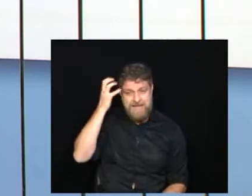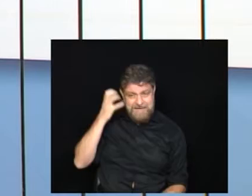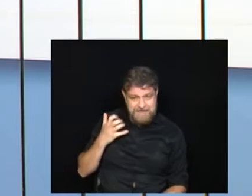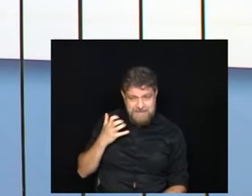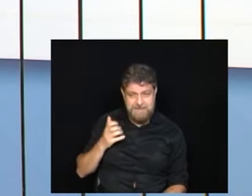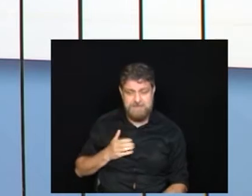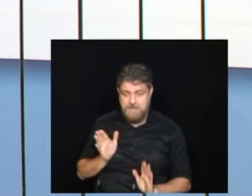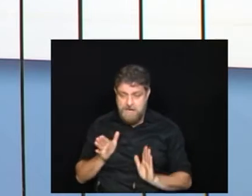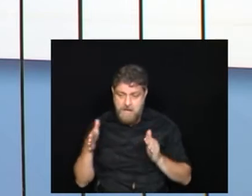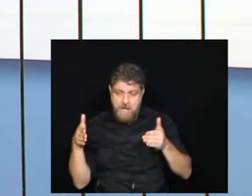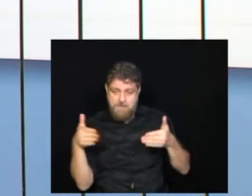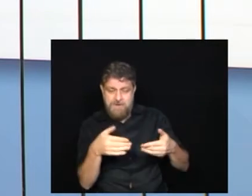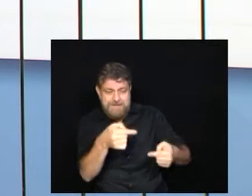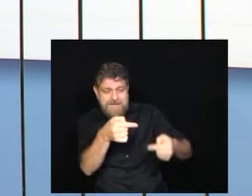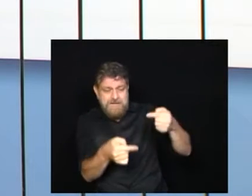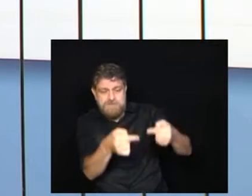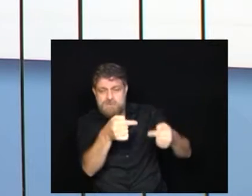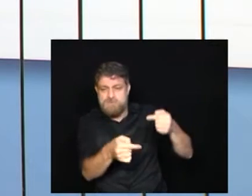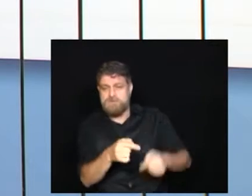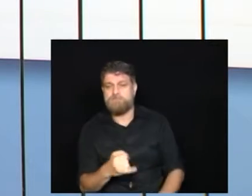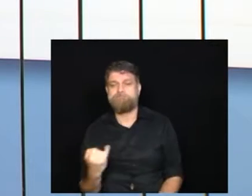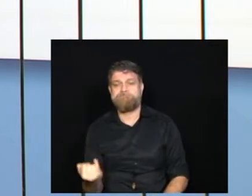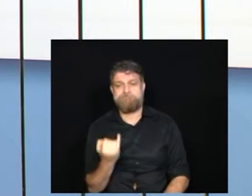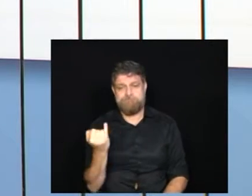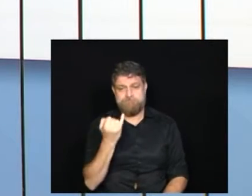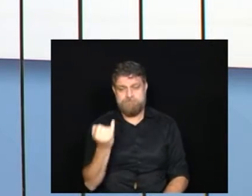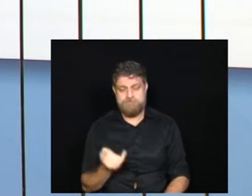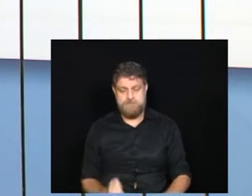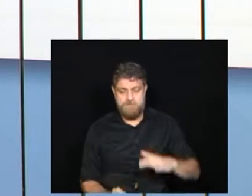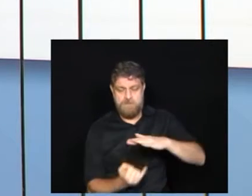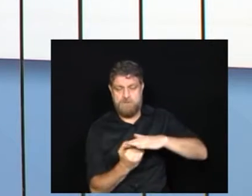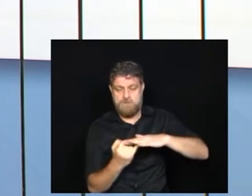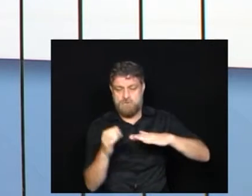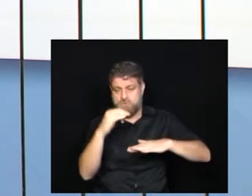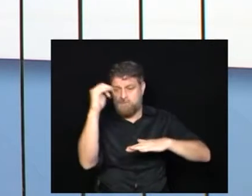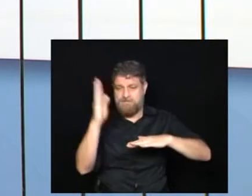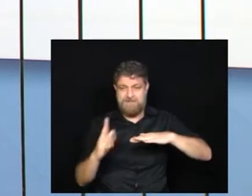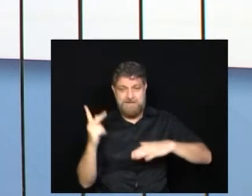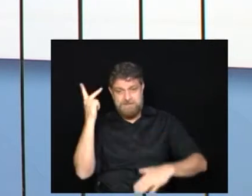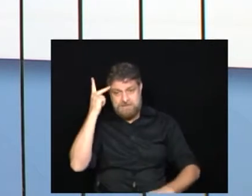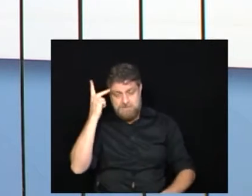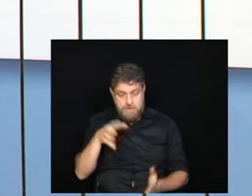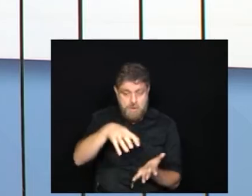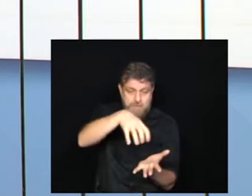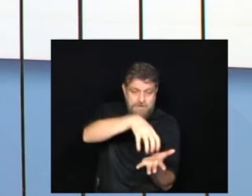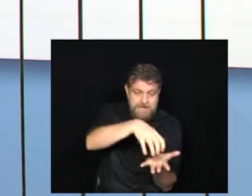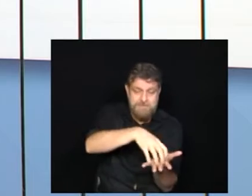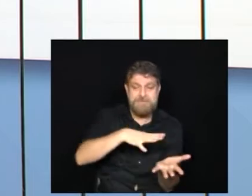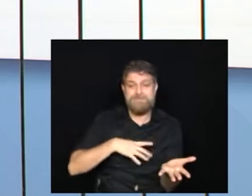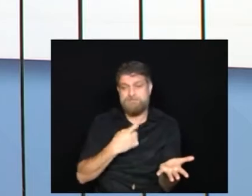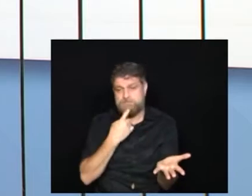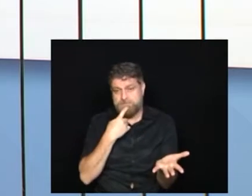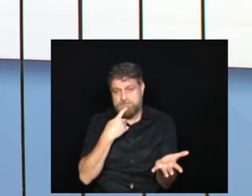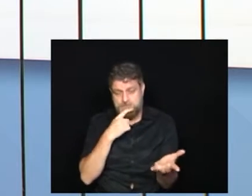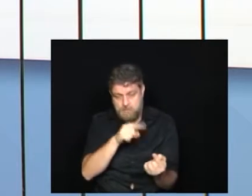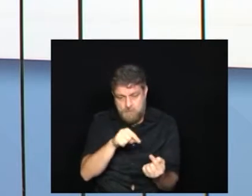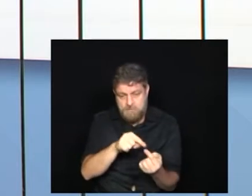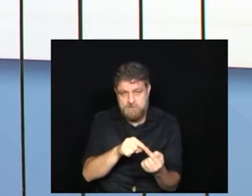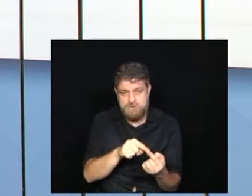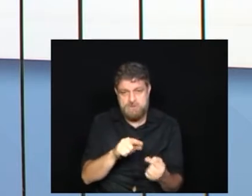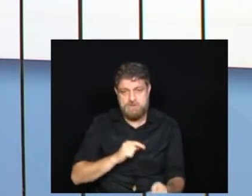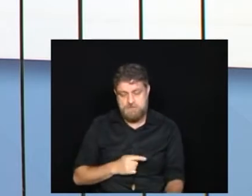e voltada à discussão sobre a importância do Instituto Federal de São Paulo, Campus Campinas, para o